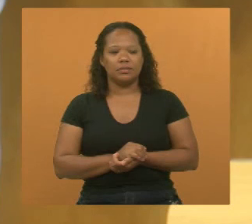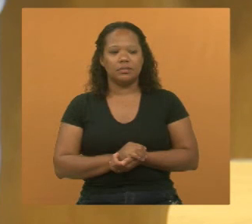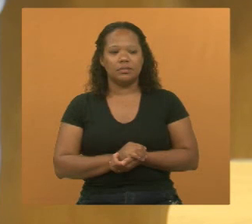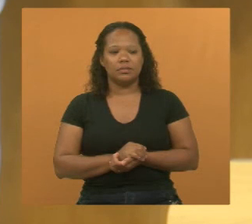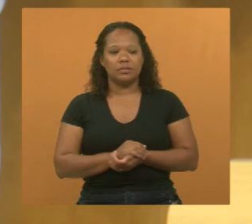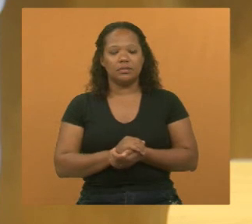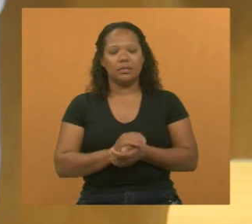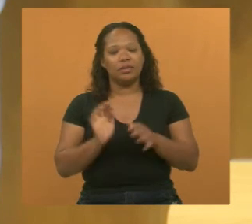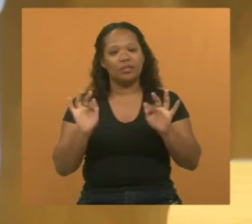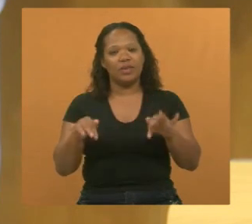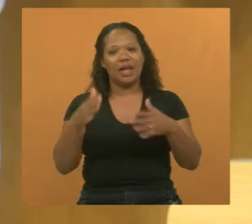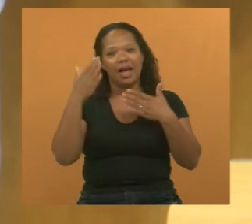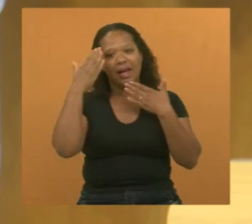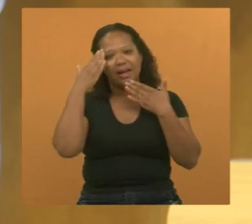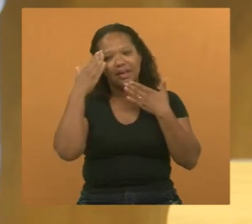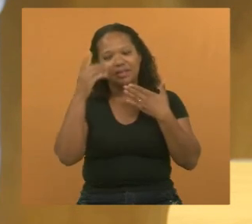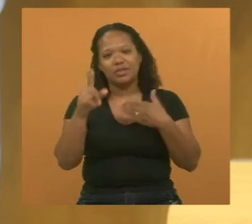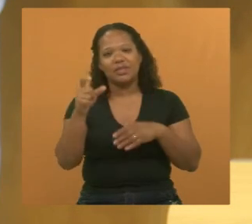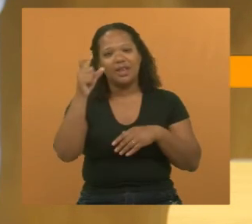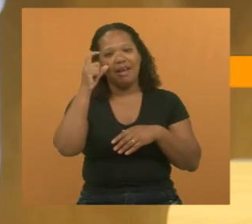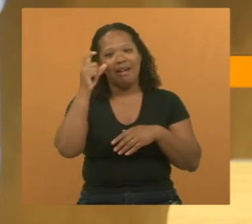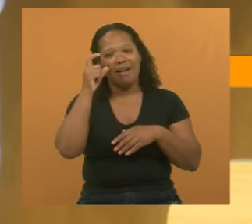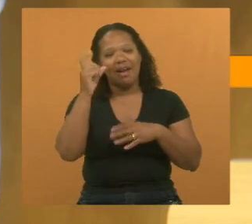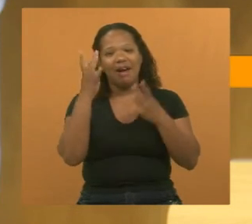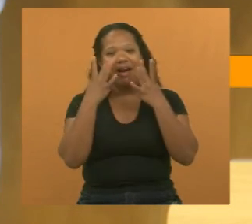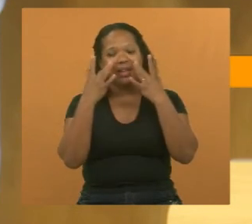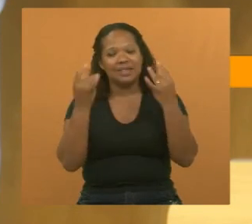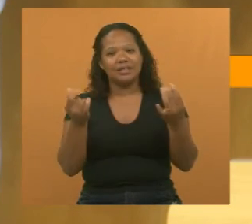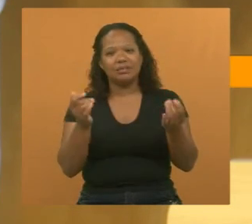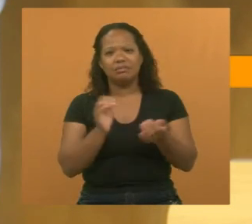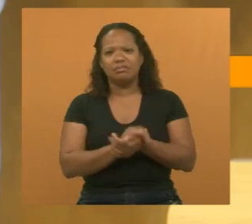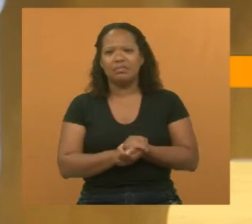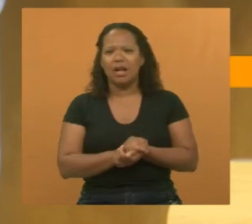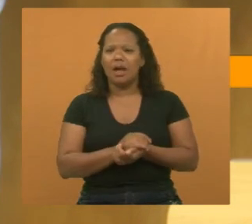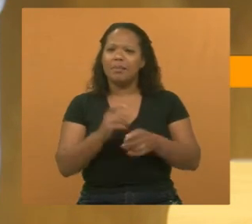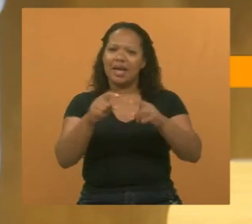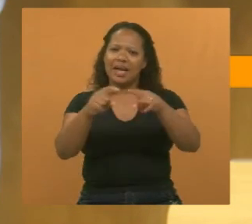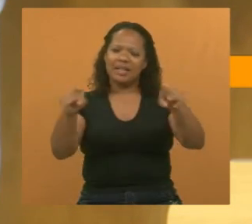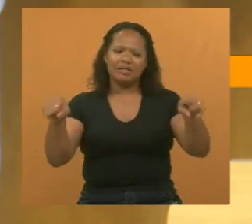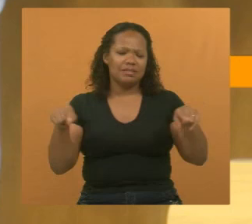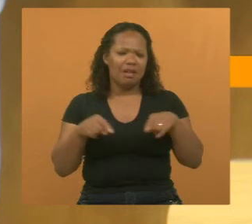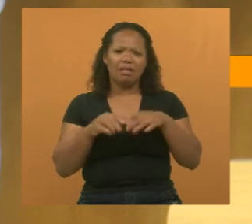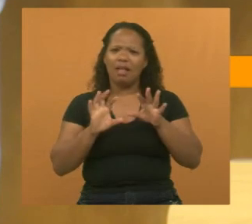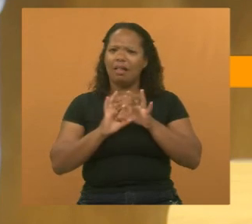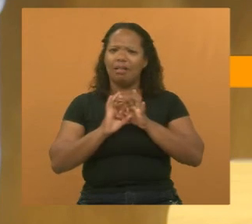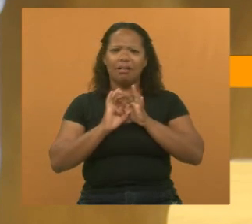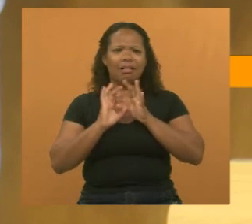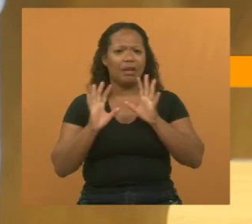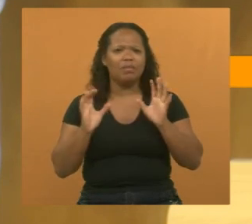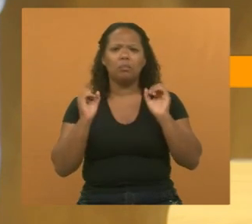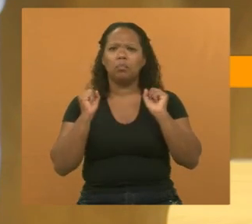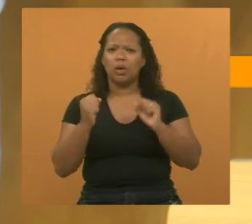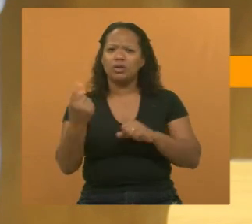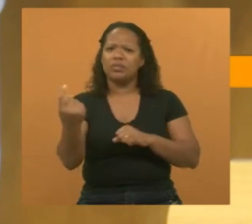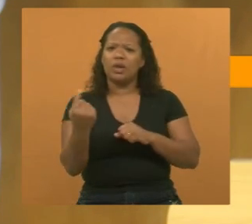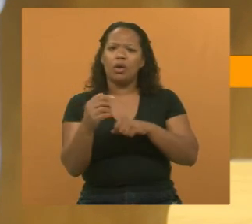Por fim, agradeço a sua atenção e me coloco aqui, o nosso gabinete à disposição, para que a gente